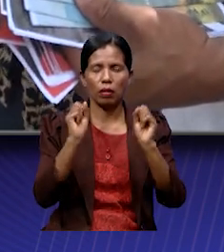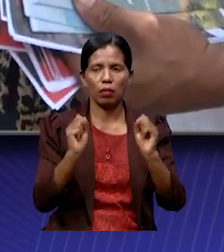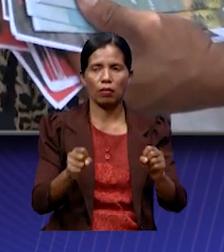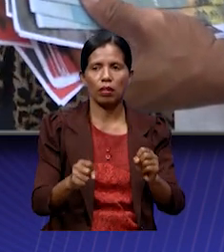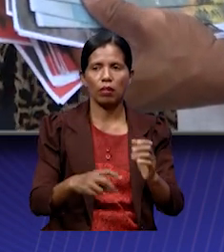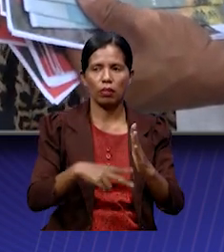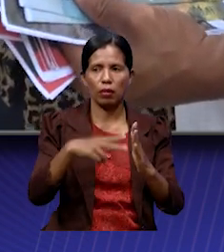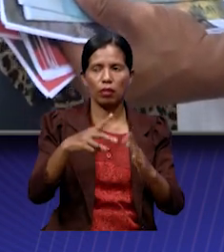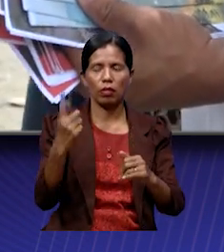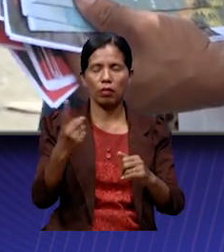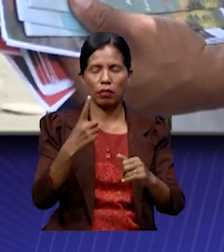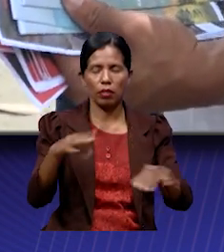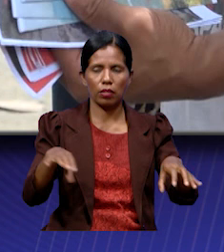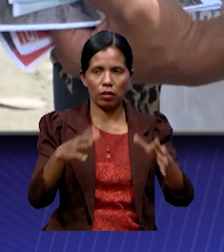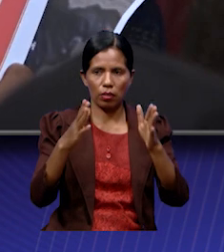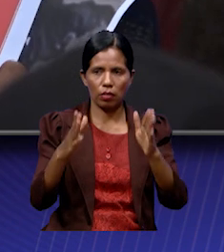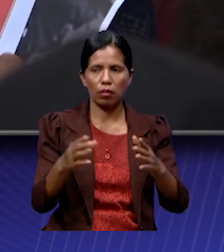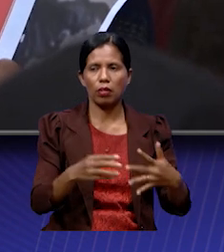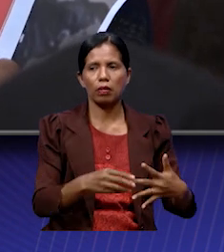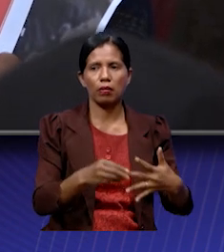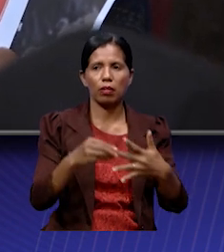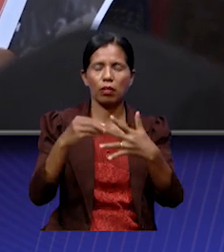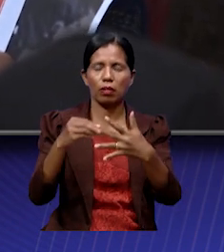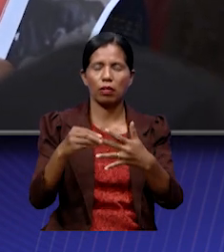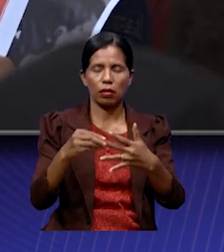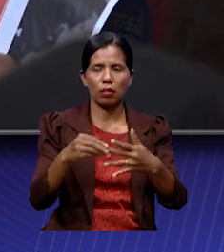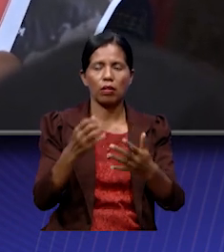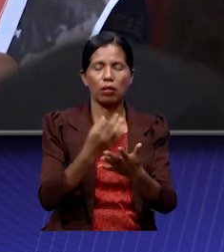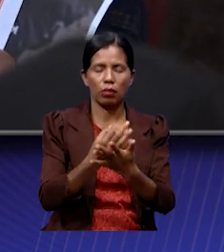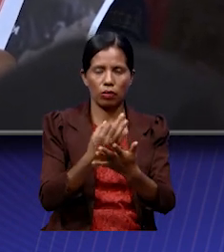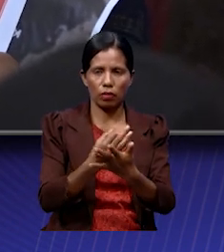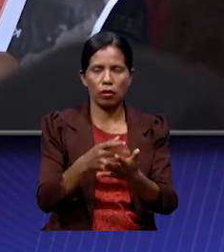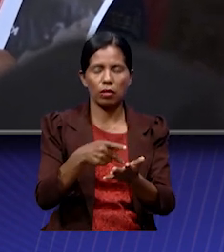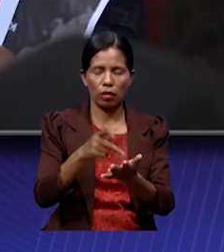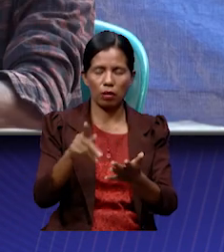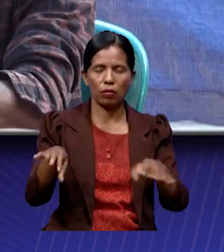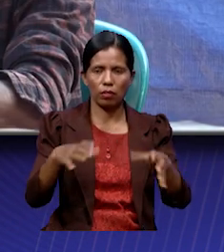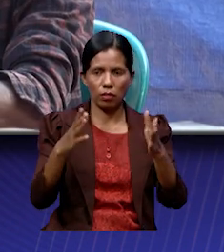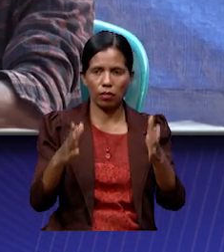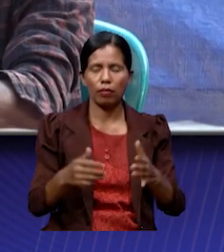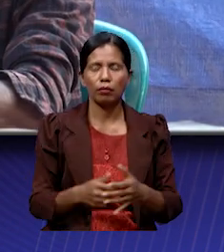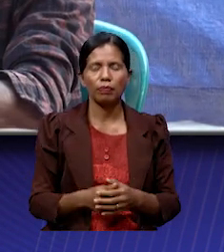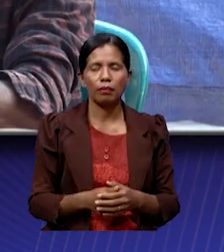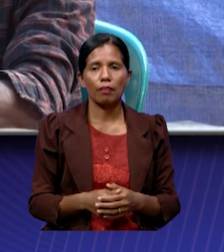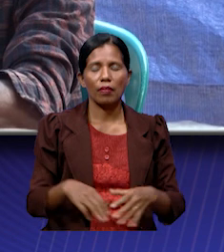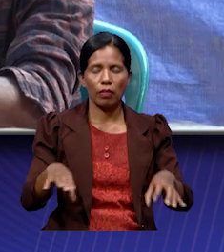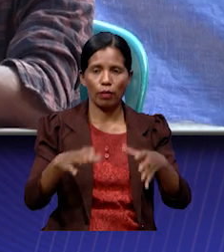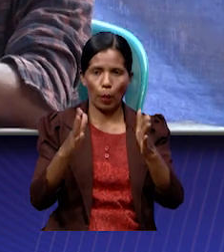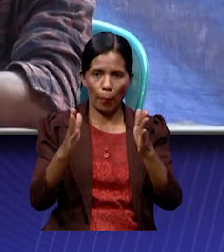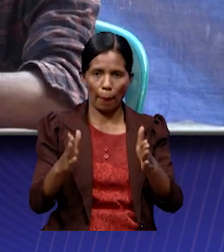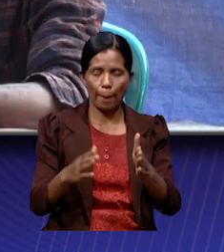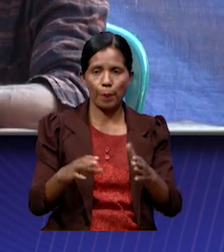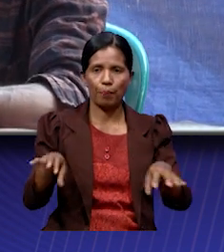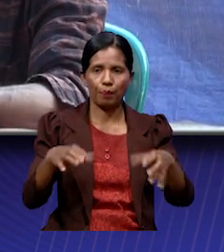valoriza na fati trabalhador sira, liu liu ba salário trabalhador sira niang. Valorização ba trabalhador sira, ne